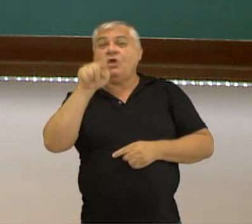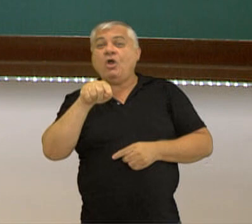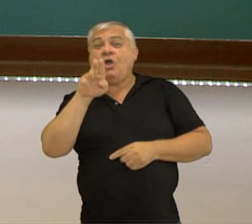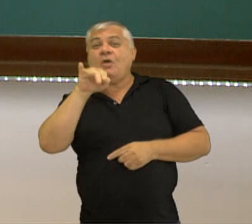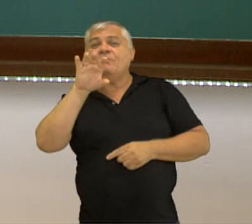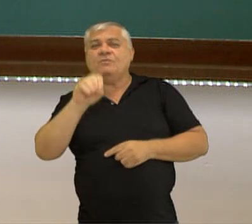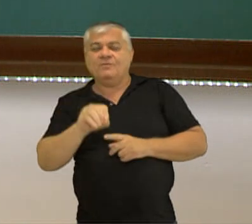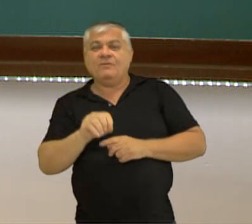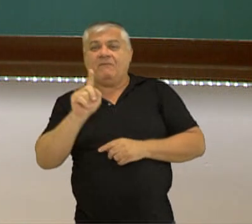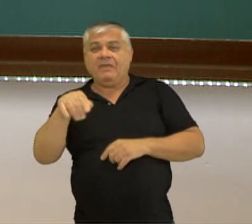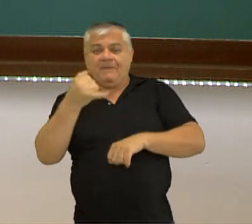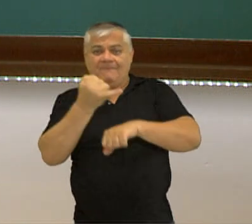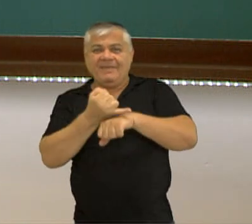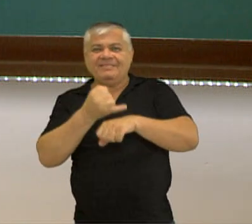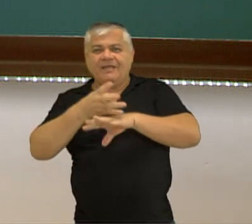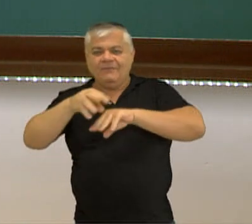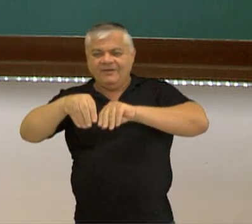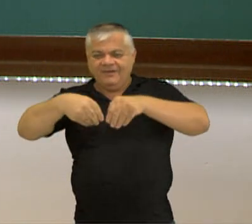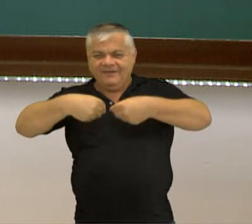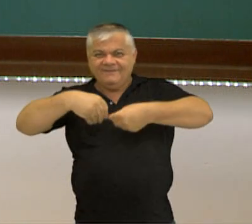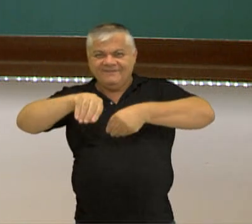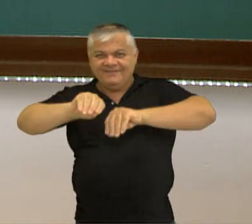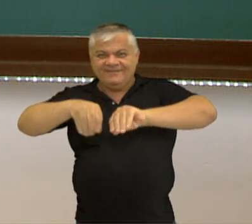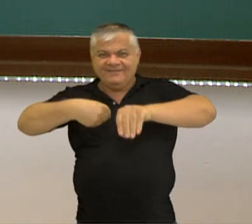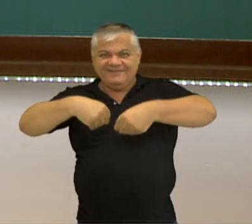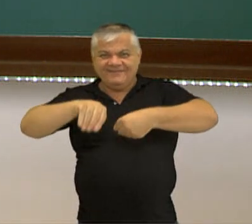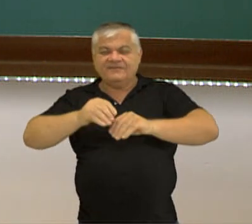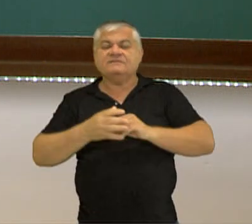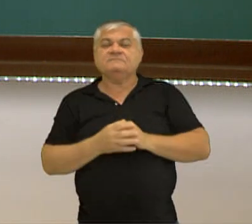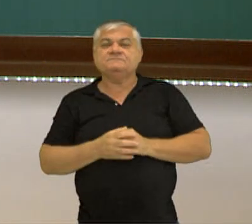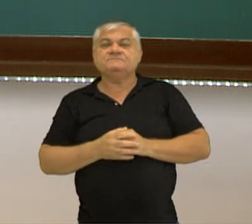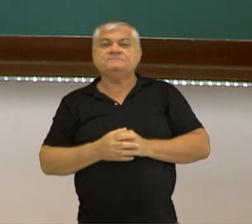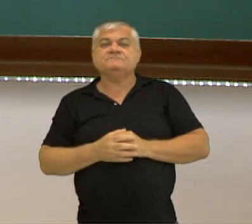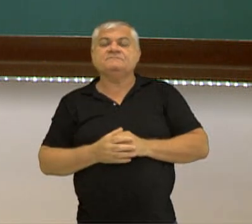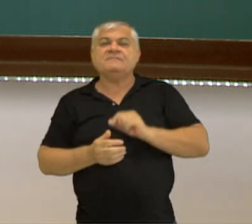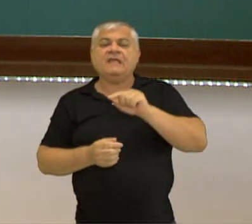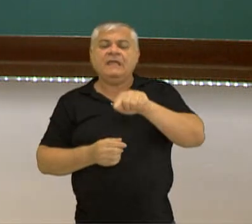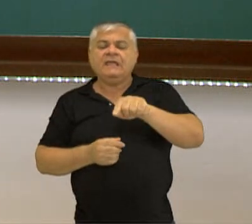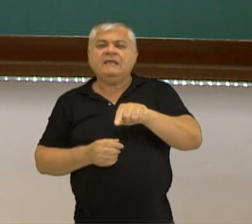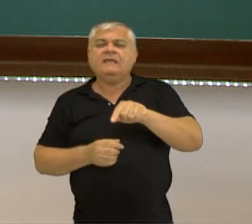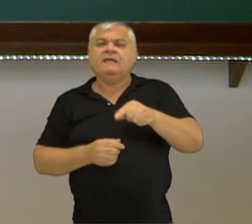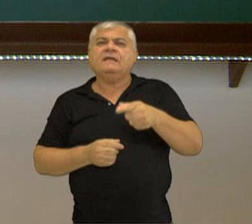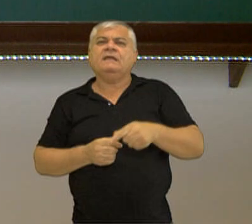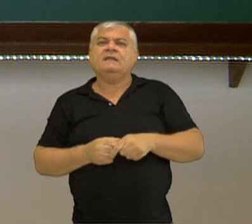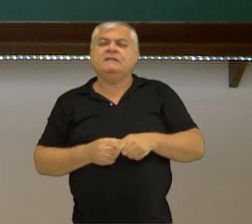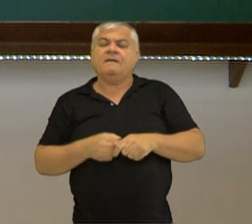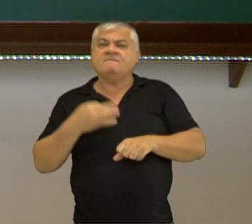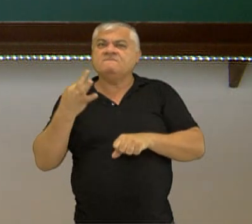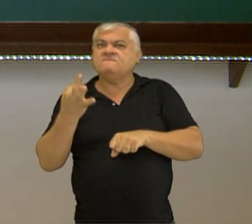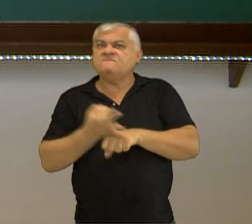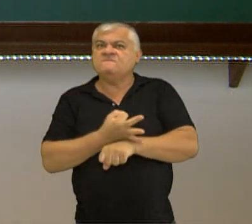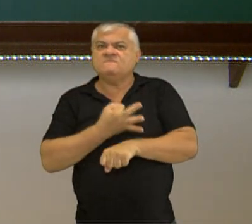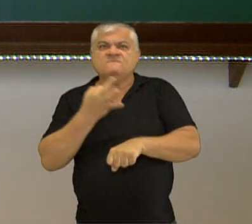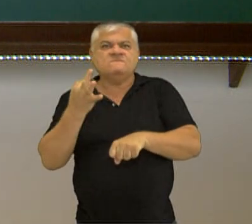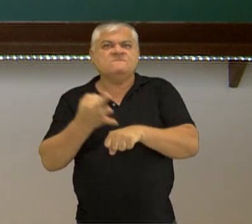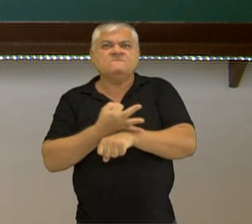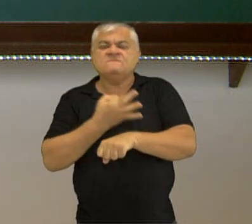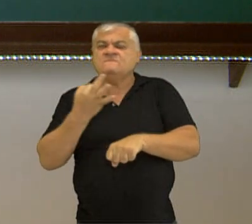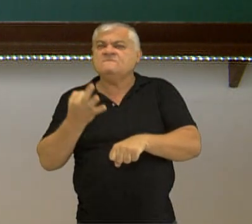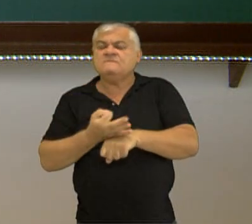o metal, a liga de metal nióbio, ela é mais resistente, por exemplo, do que o